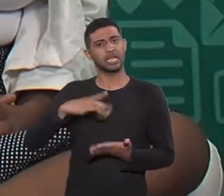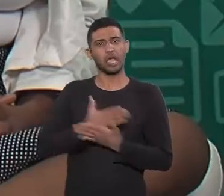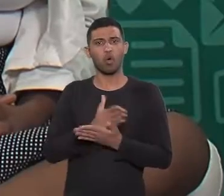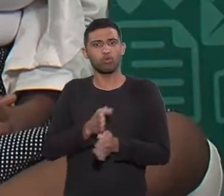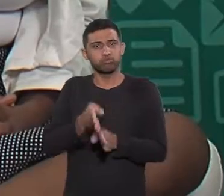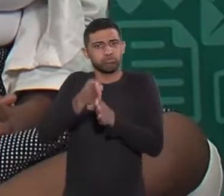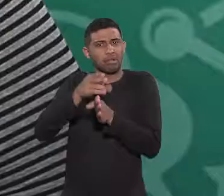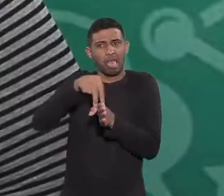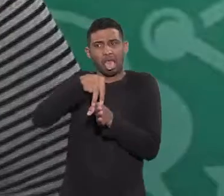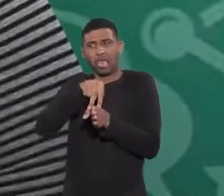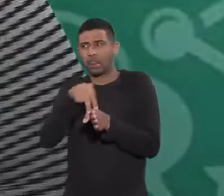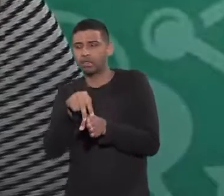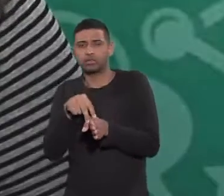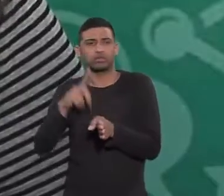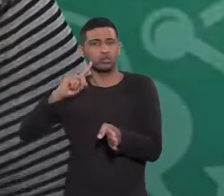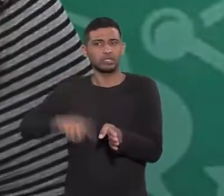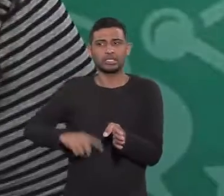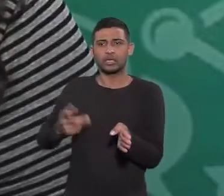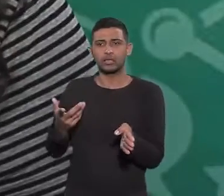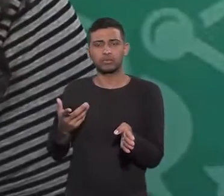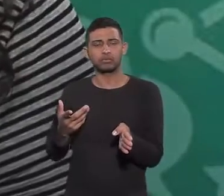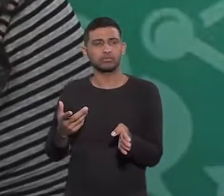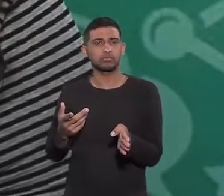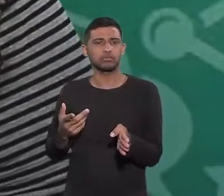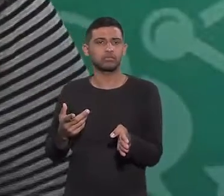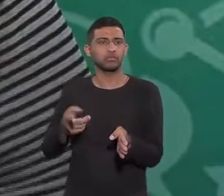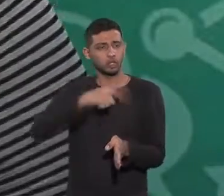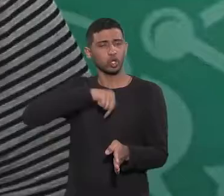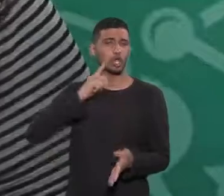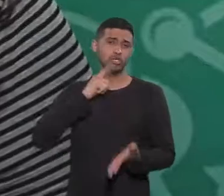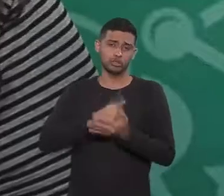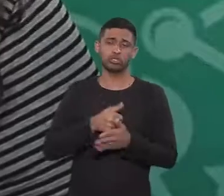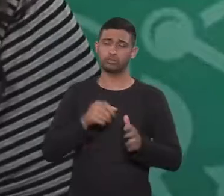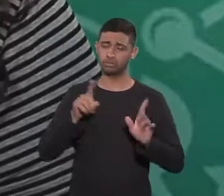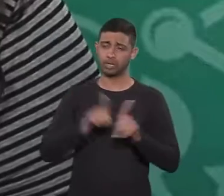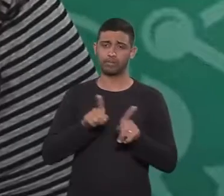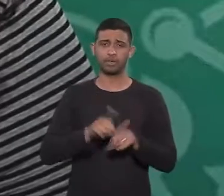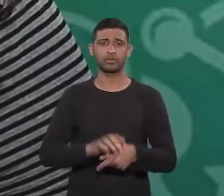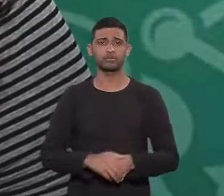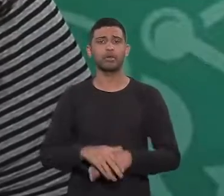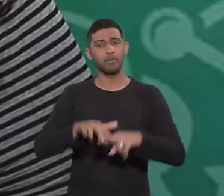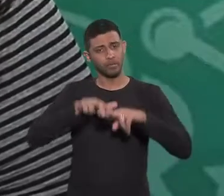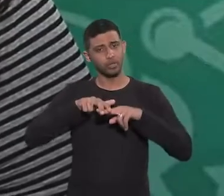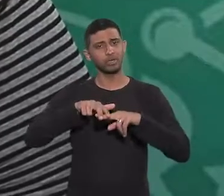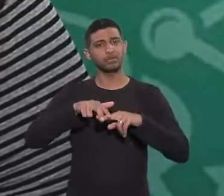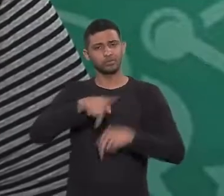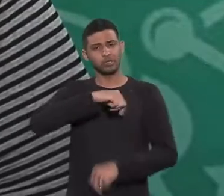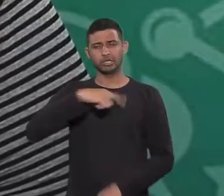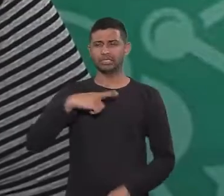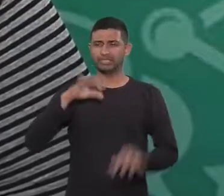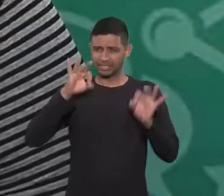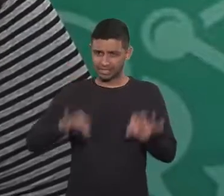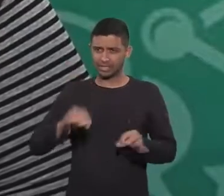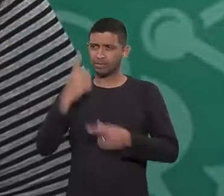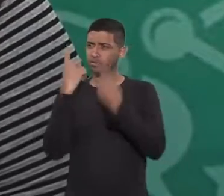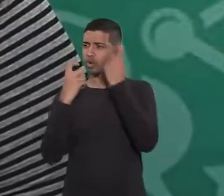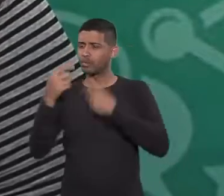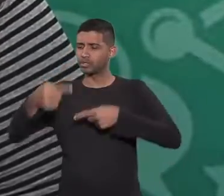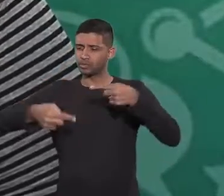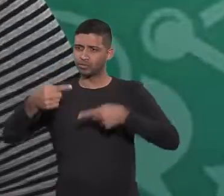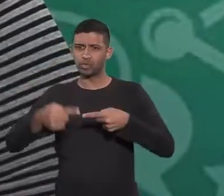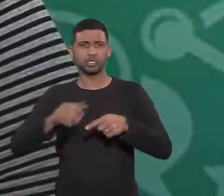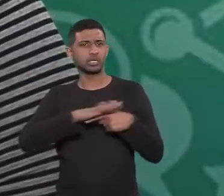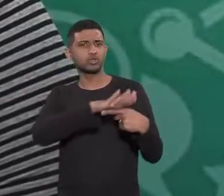cima do muro que não toma lado, tomou um lado, escolheu um lado. E a gente escolheu um lado também. Por isso, a gente com certeza tem uma